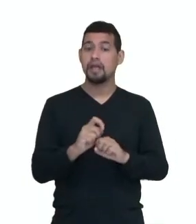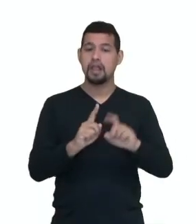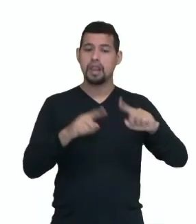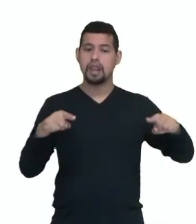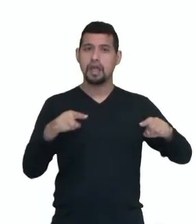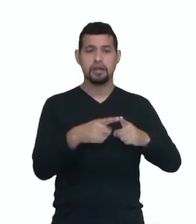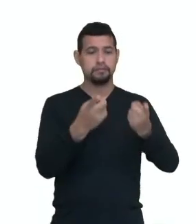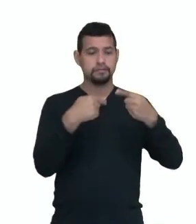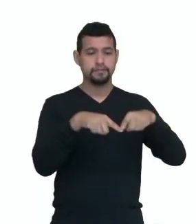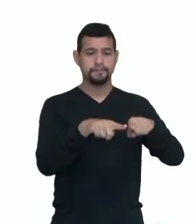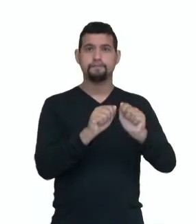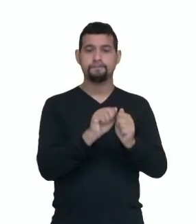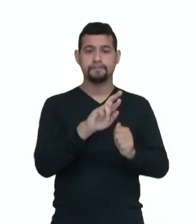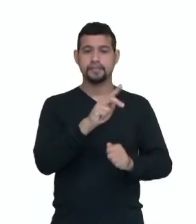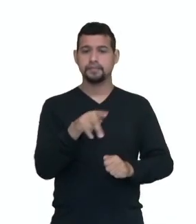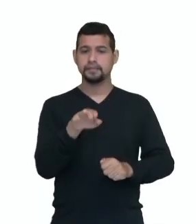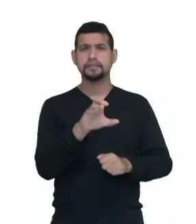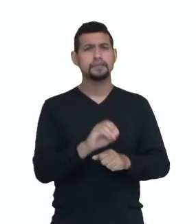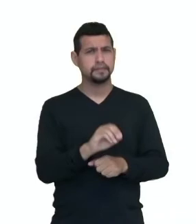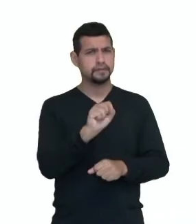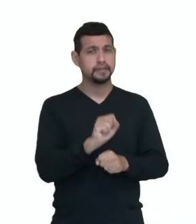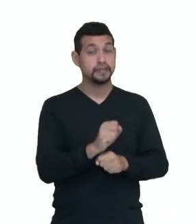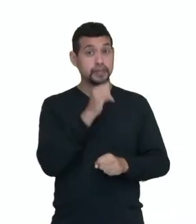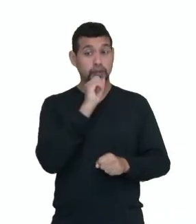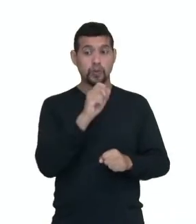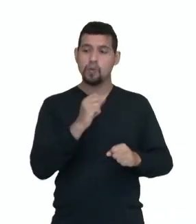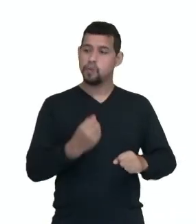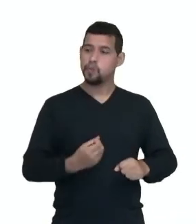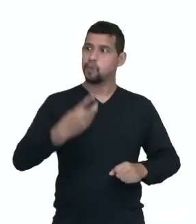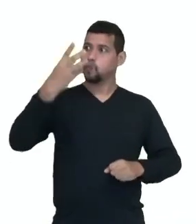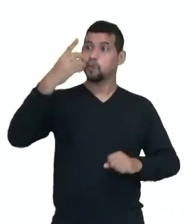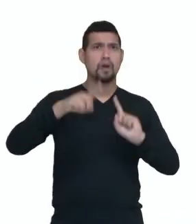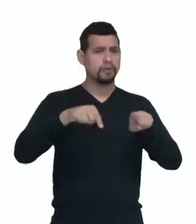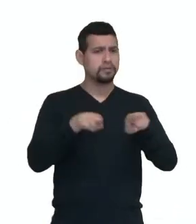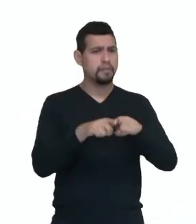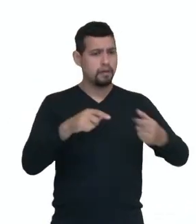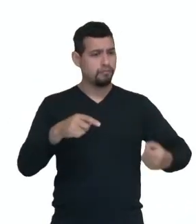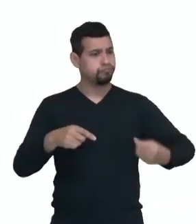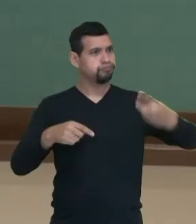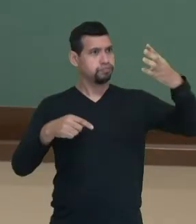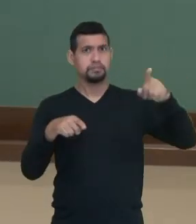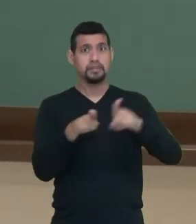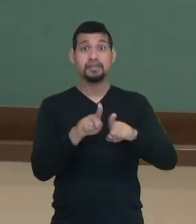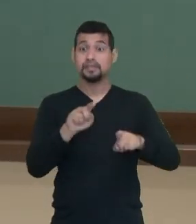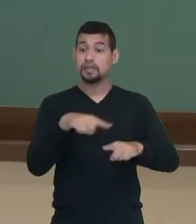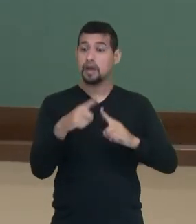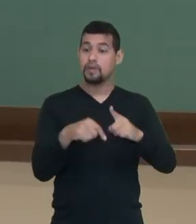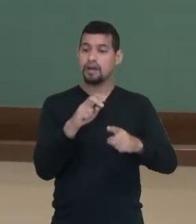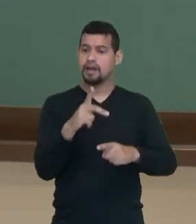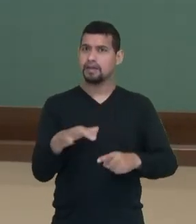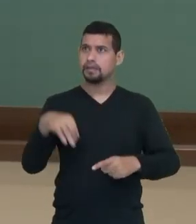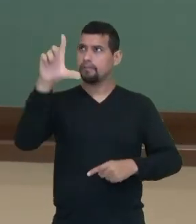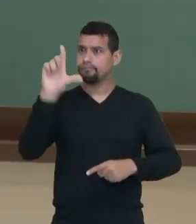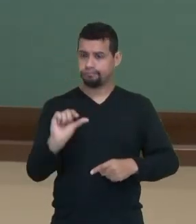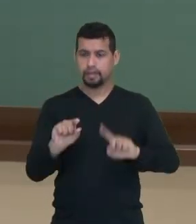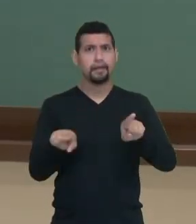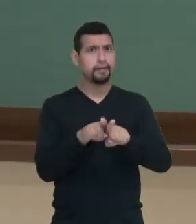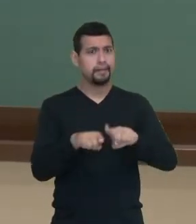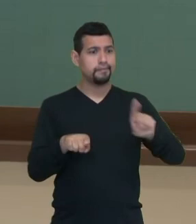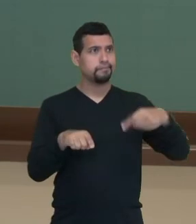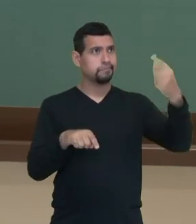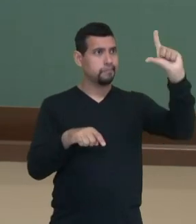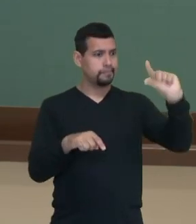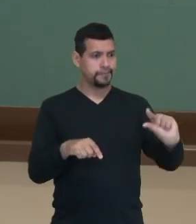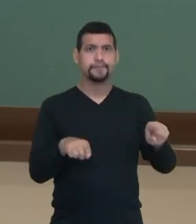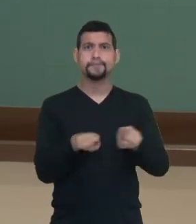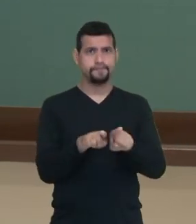na mesma razão. Ou seja, se uma aumenta, a outra também aumenta. Se uma razão diminui, a outra